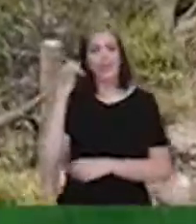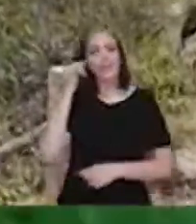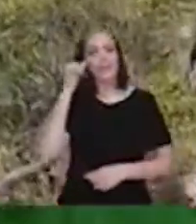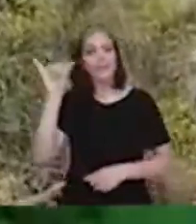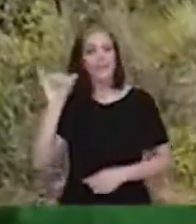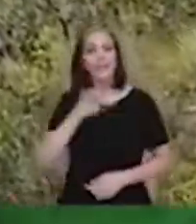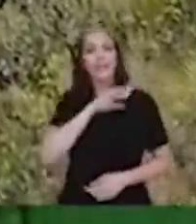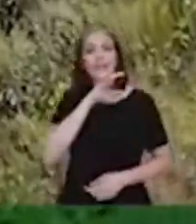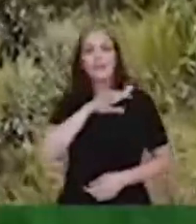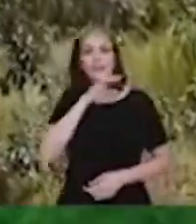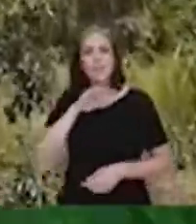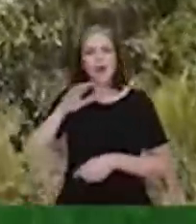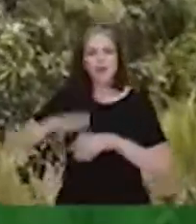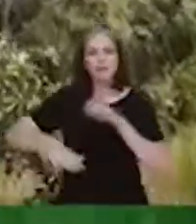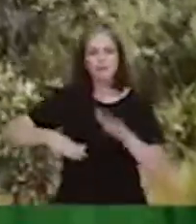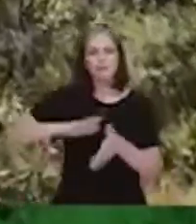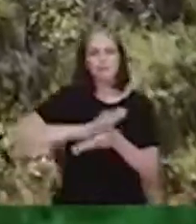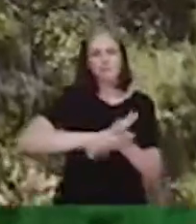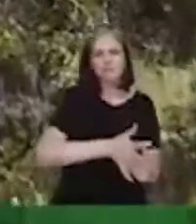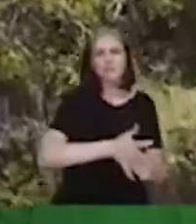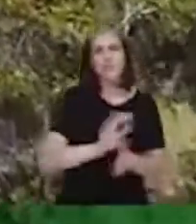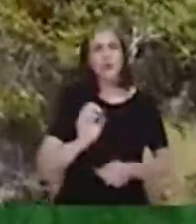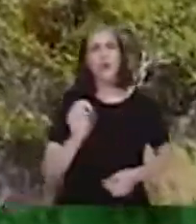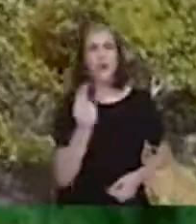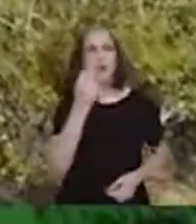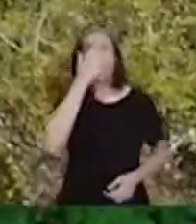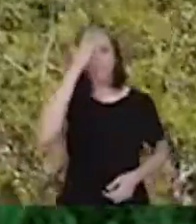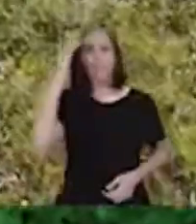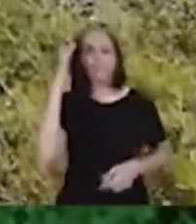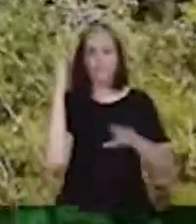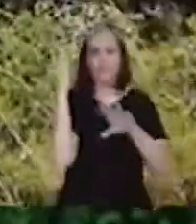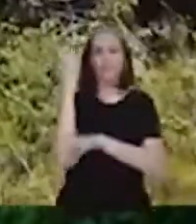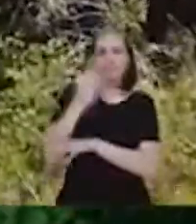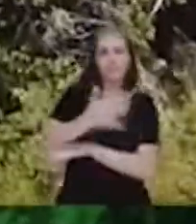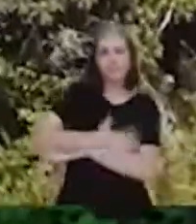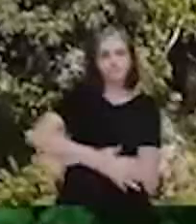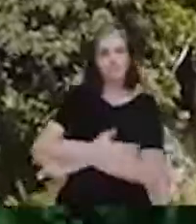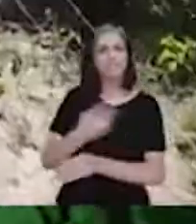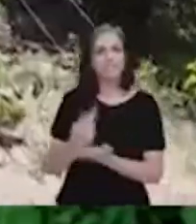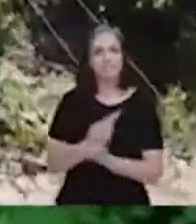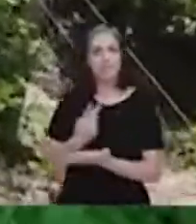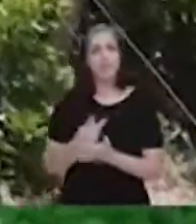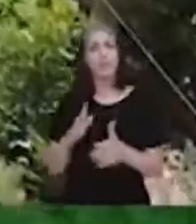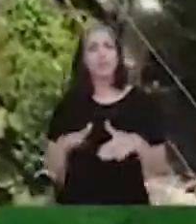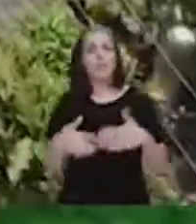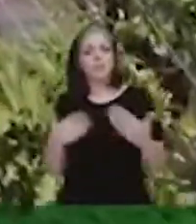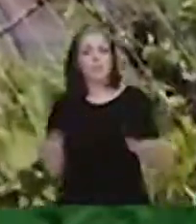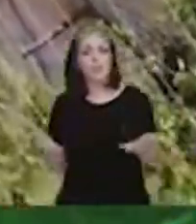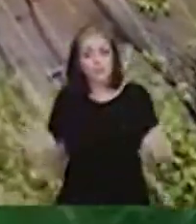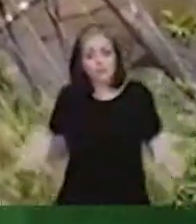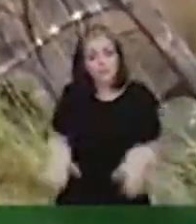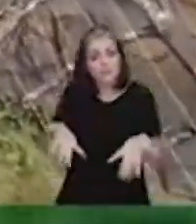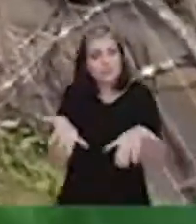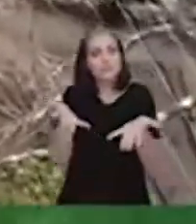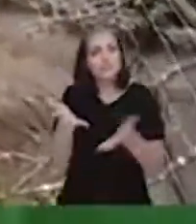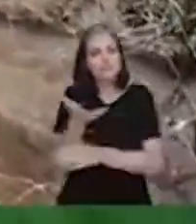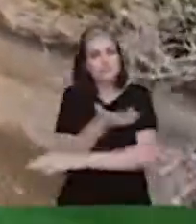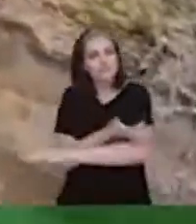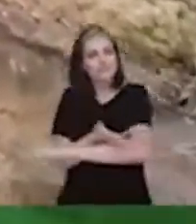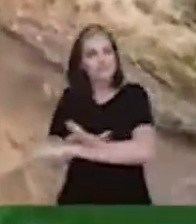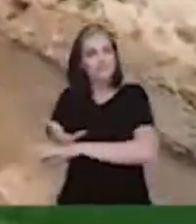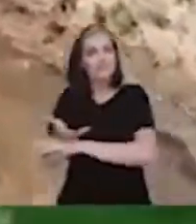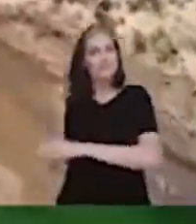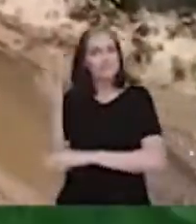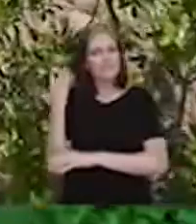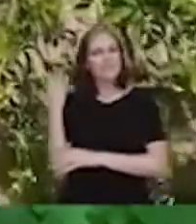então Ali você vai vir ao pisoteio de animais né a entrada e os matamento e legal então você vai favorecer que